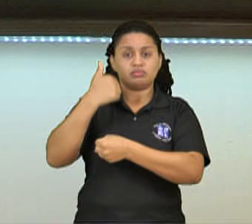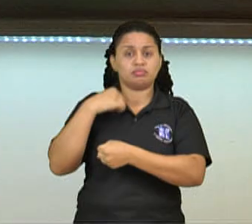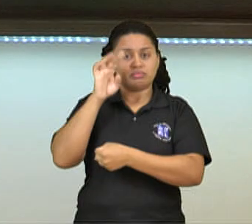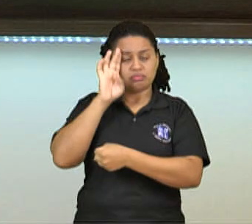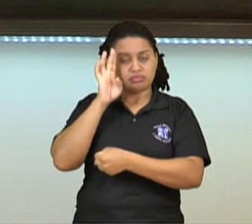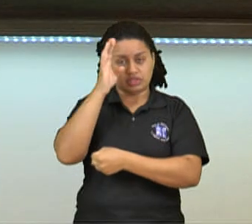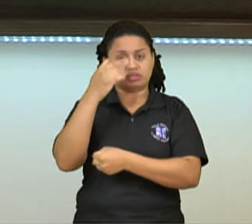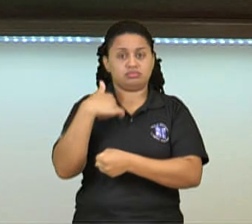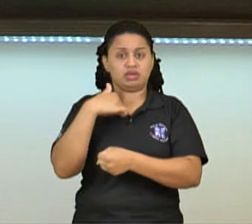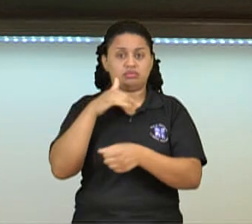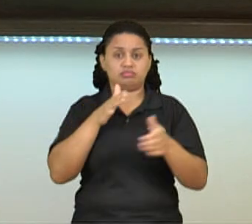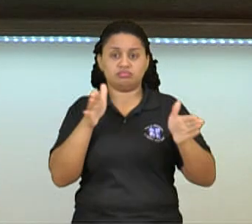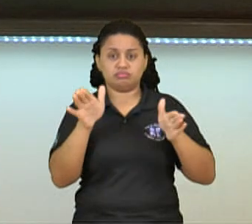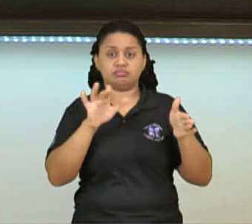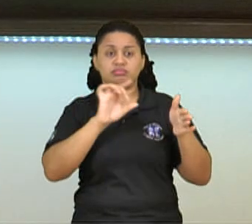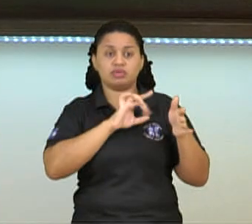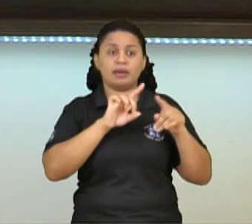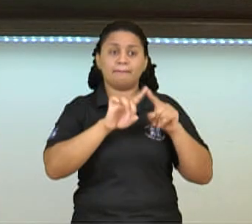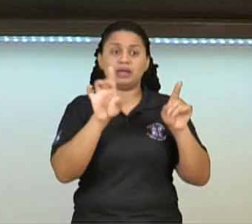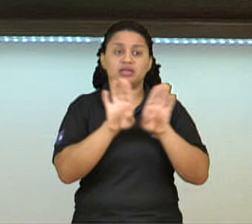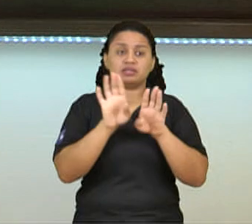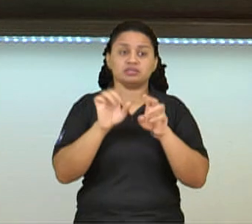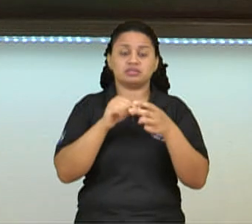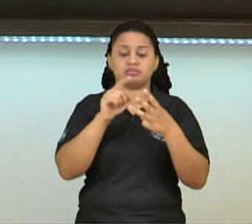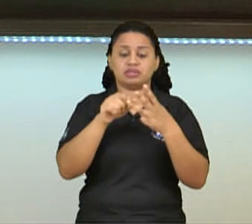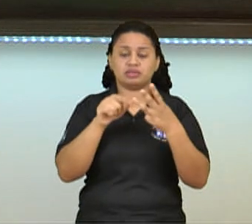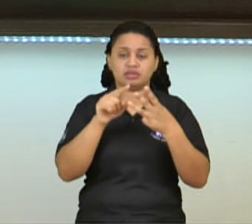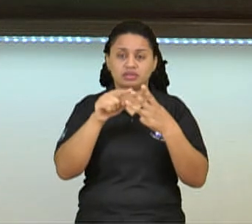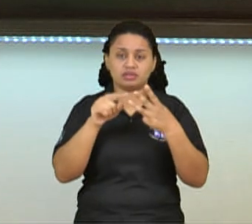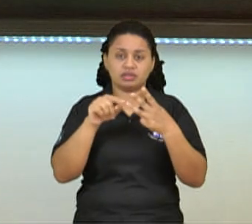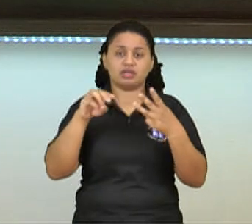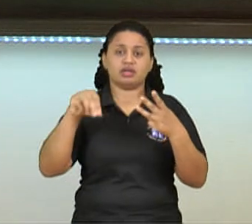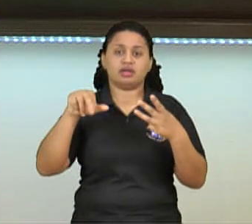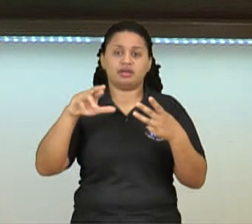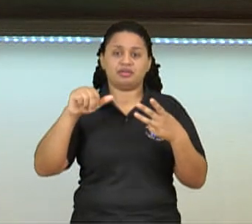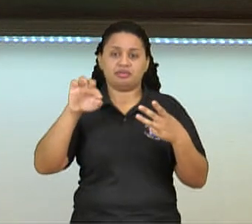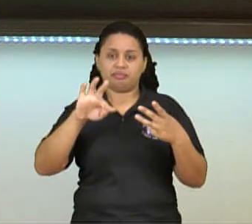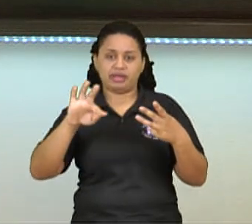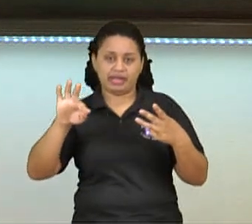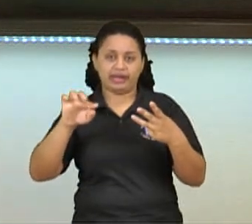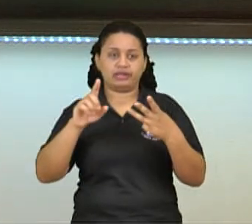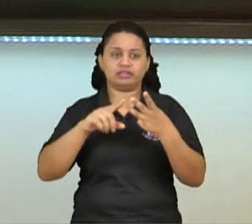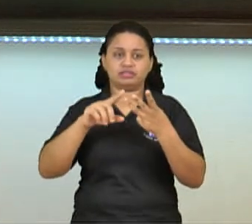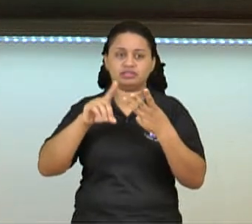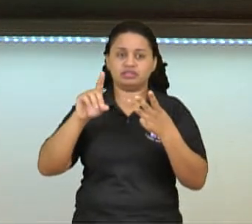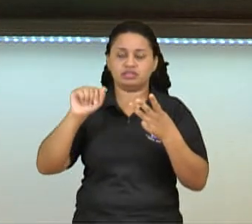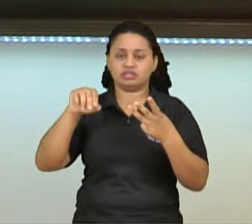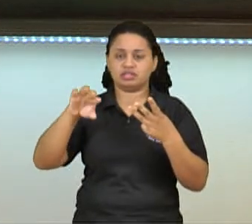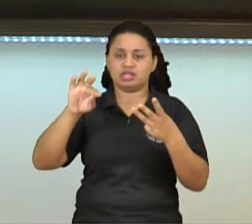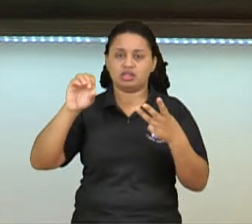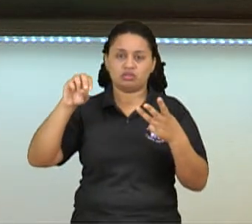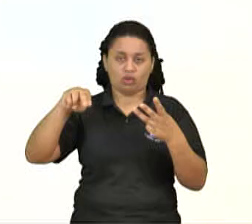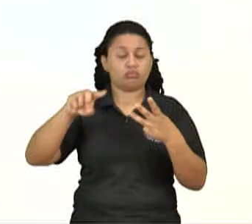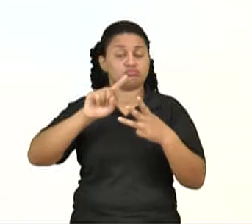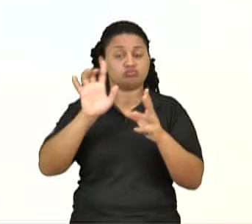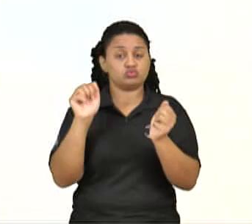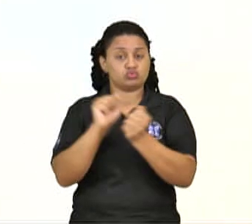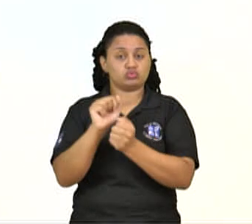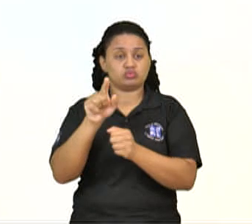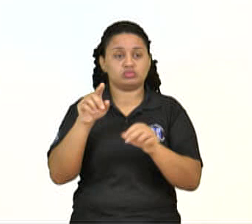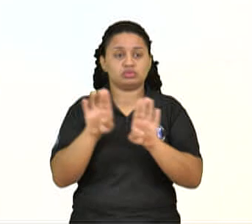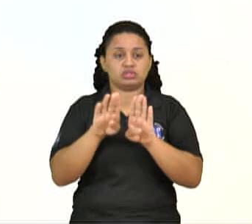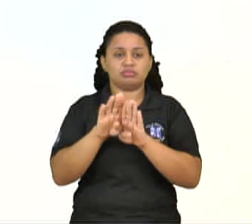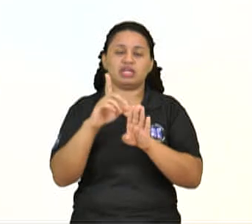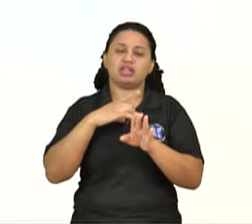do terror, mas ele vai ter também a figura de Danton e Marat, que vão estar do lado dele. Vão ocorrer várias reformas